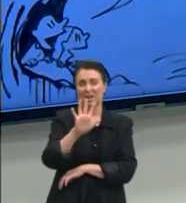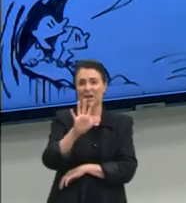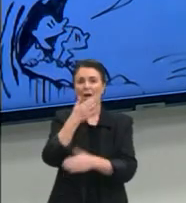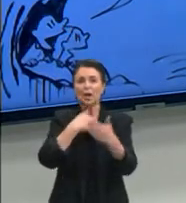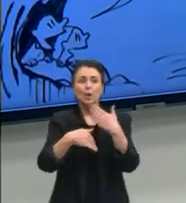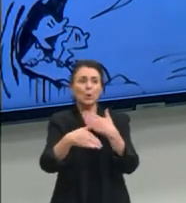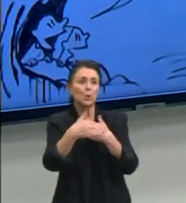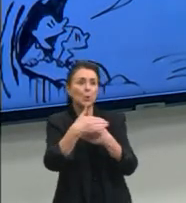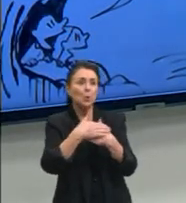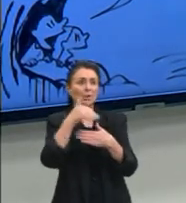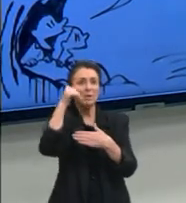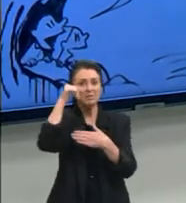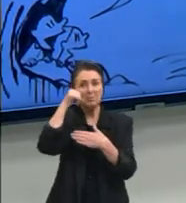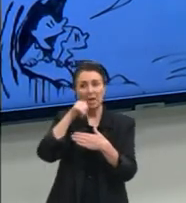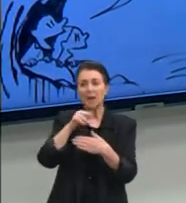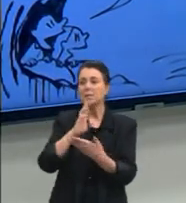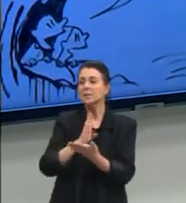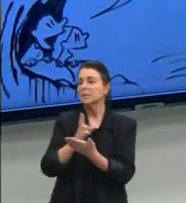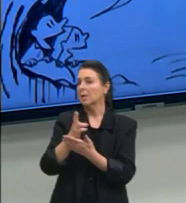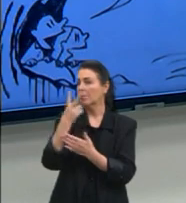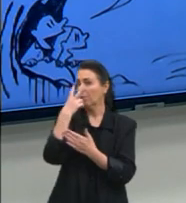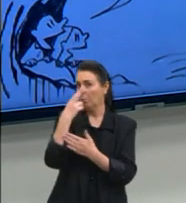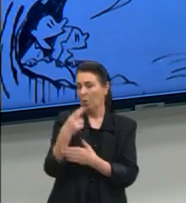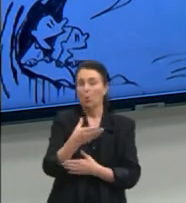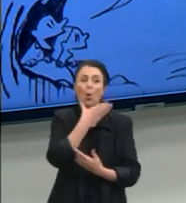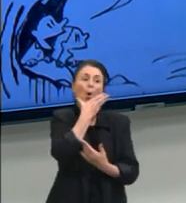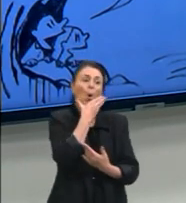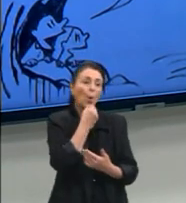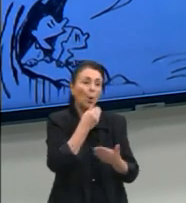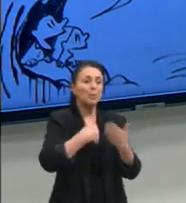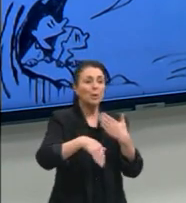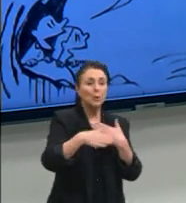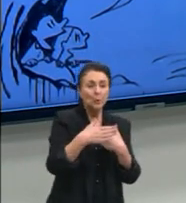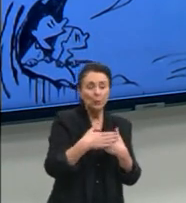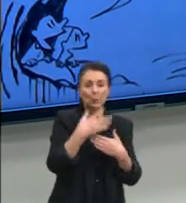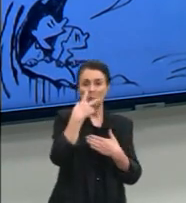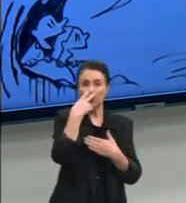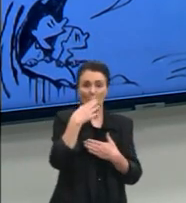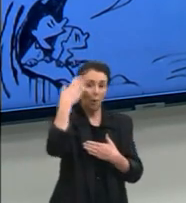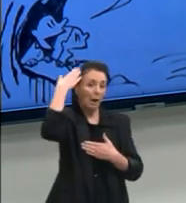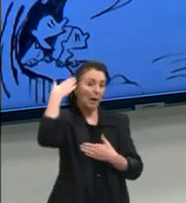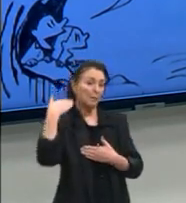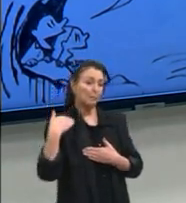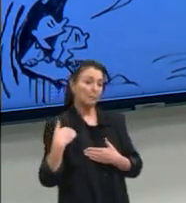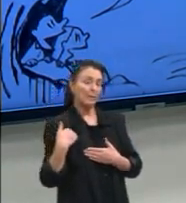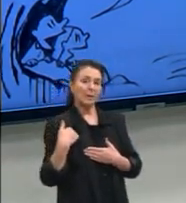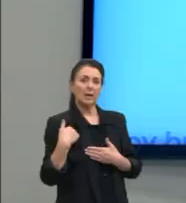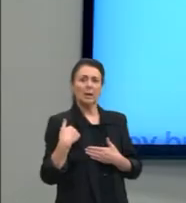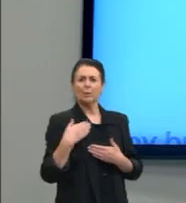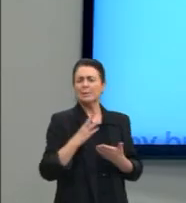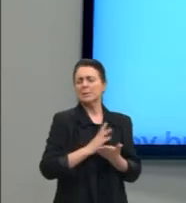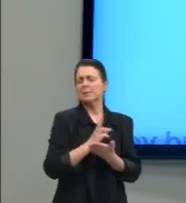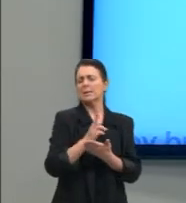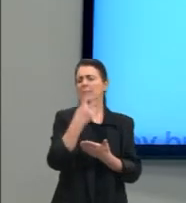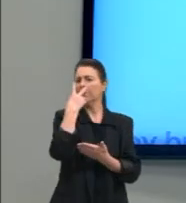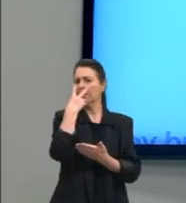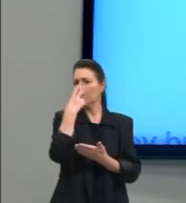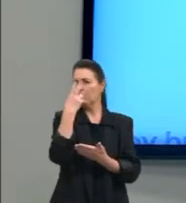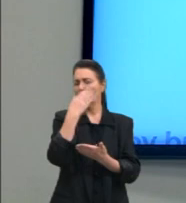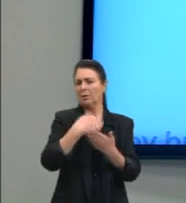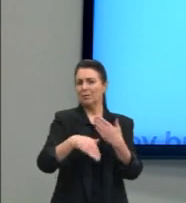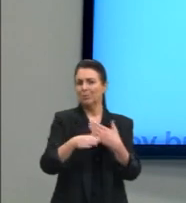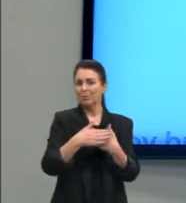todas as mulheres são assim todos os homens todo o cabelo rodoturbo cara que a tatuado essa é uma generalização